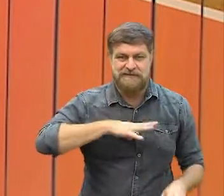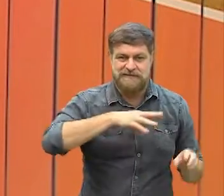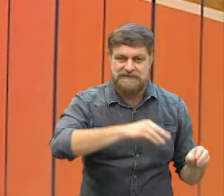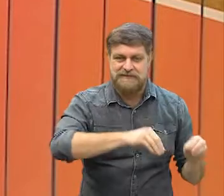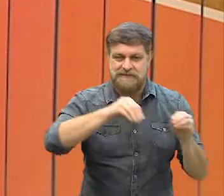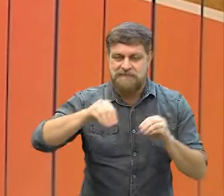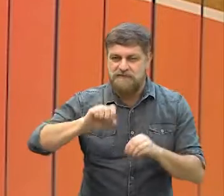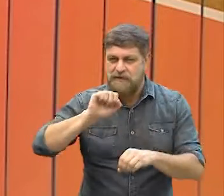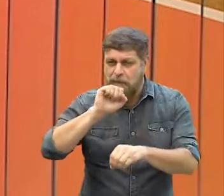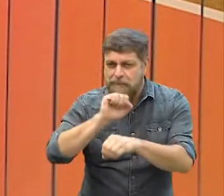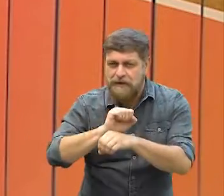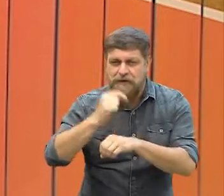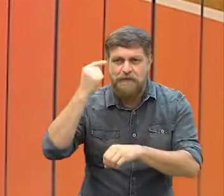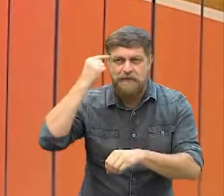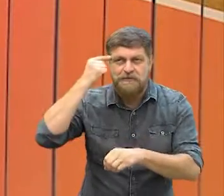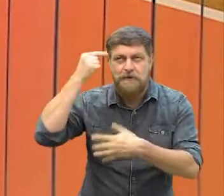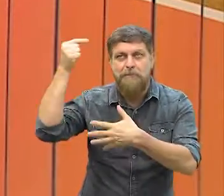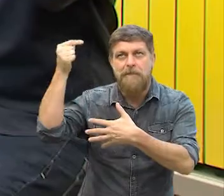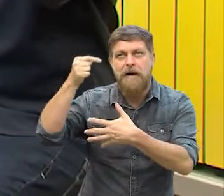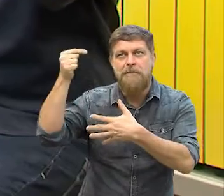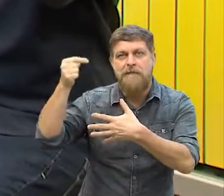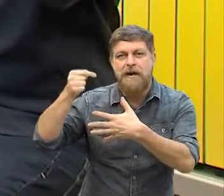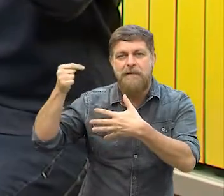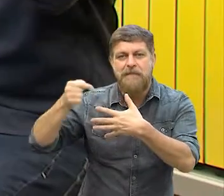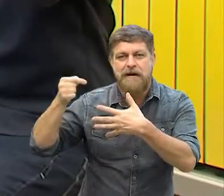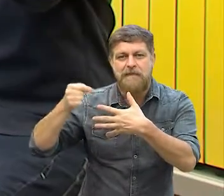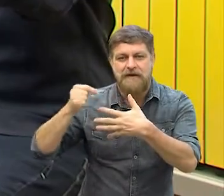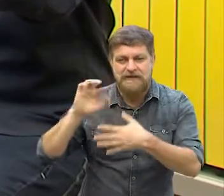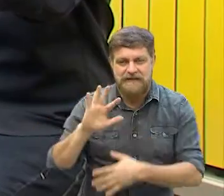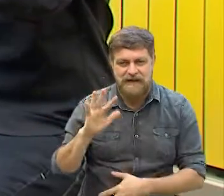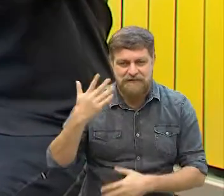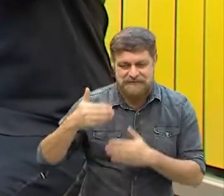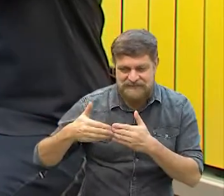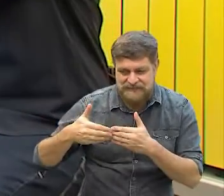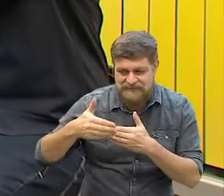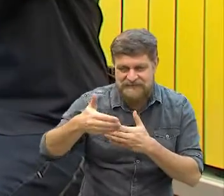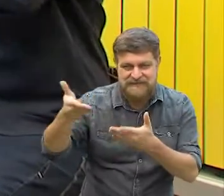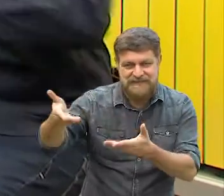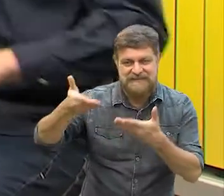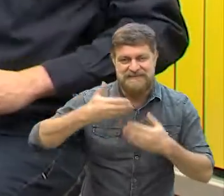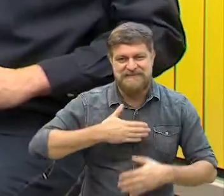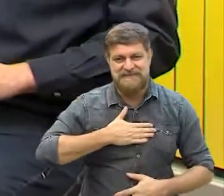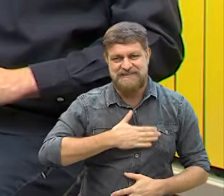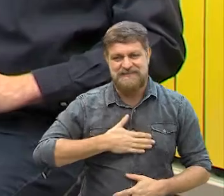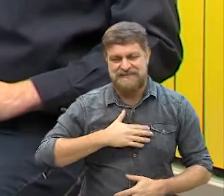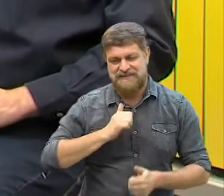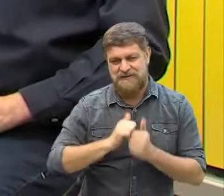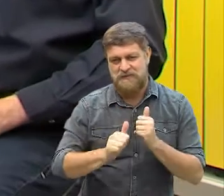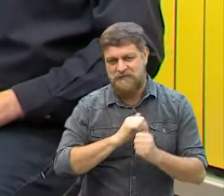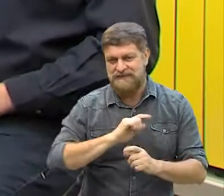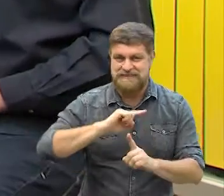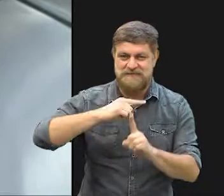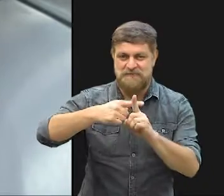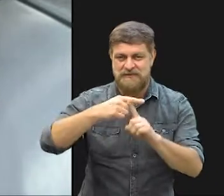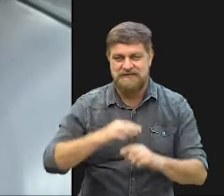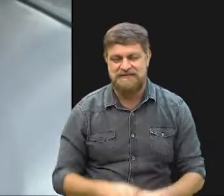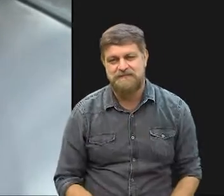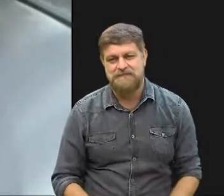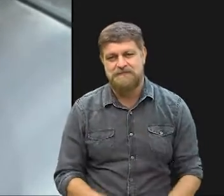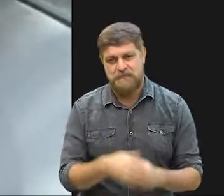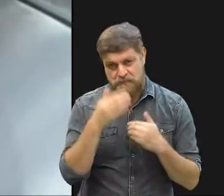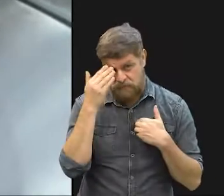já parou para pensar em tudo que aconteceu / está acontecendo? Seja bem-vinda ao Mais Esportes.